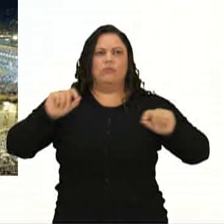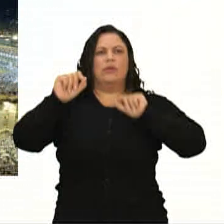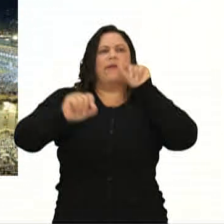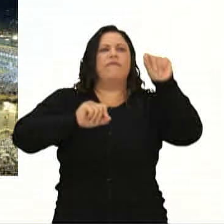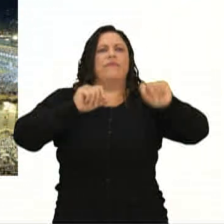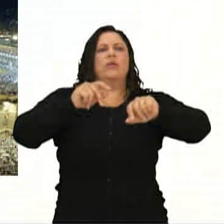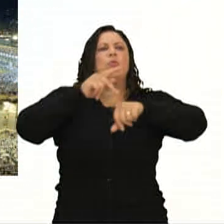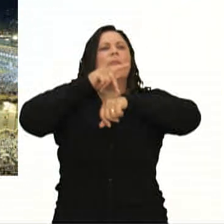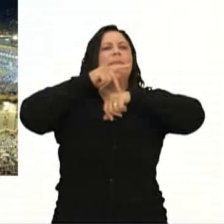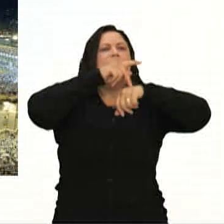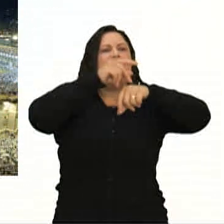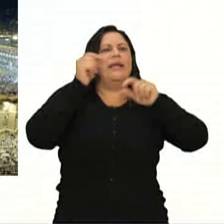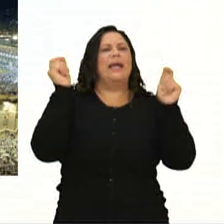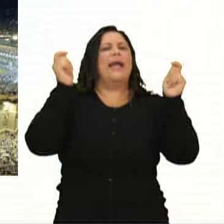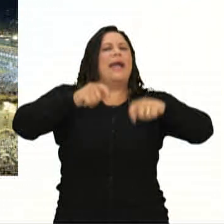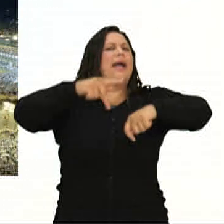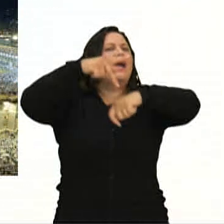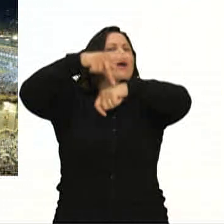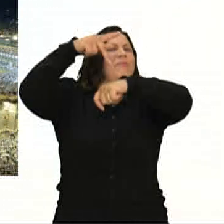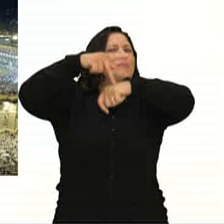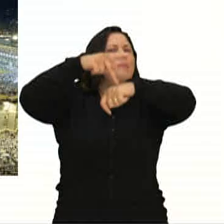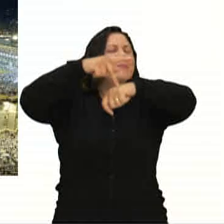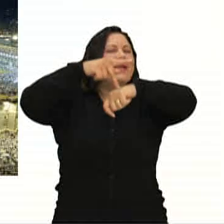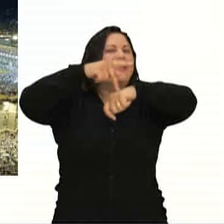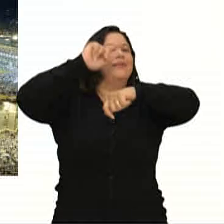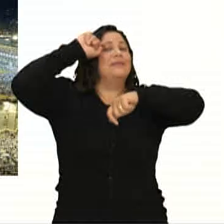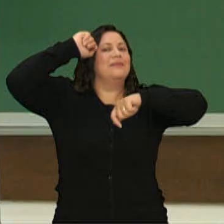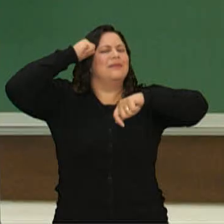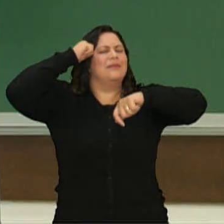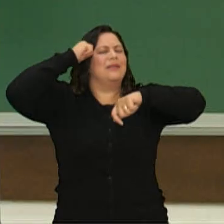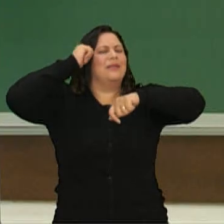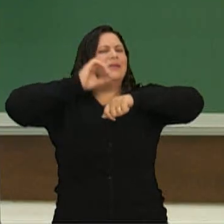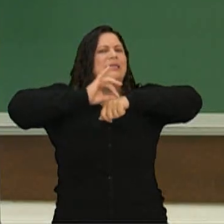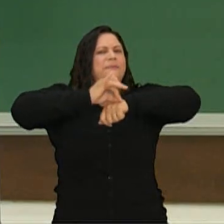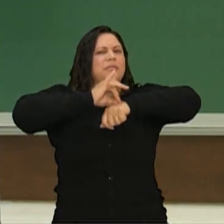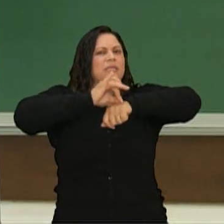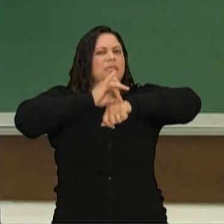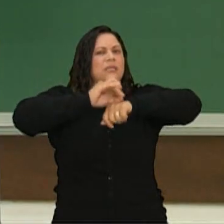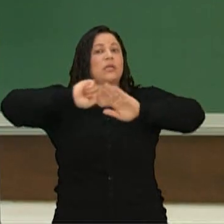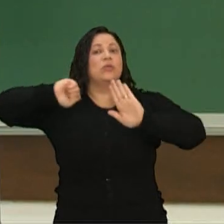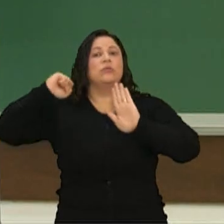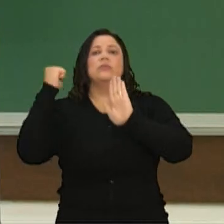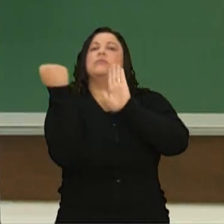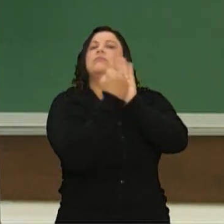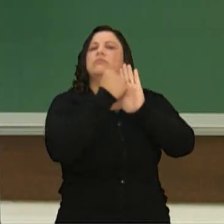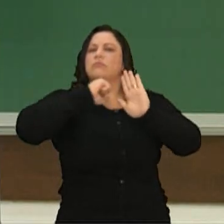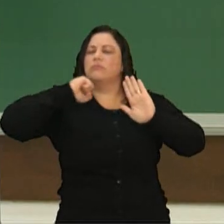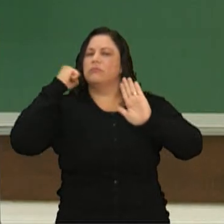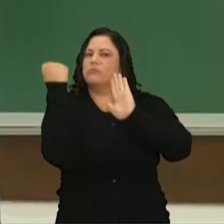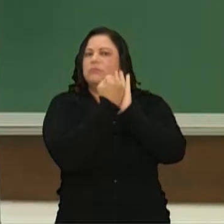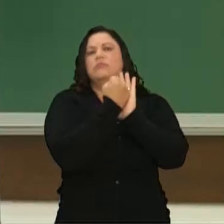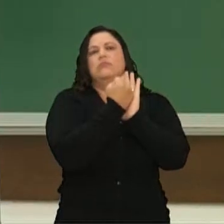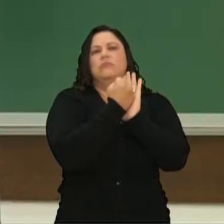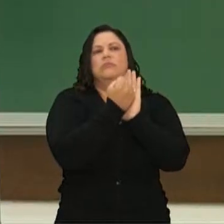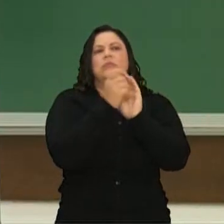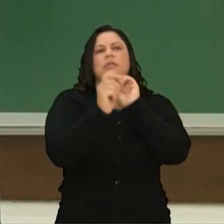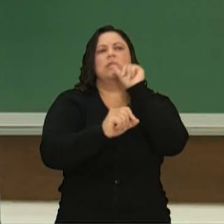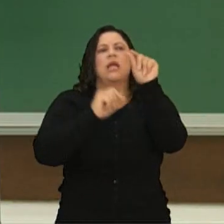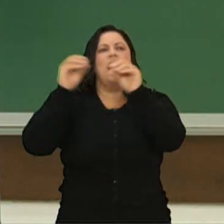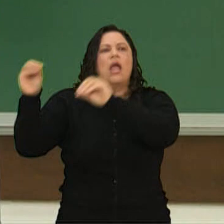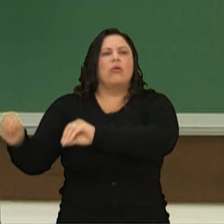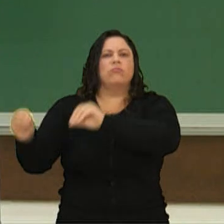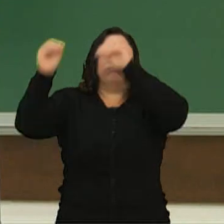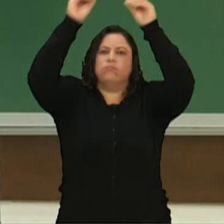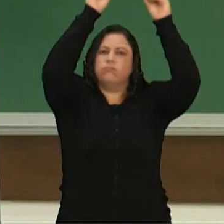parede. Essa pedra tem um enorme significado simbólico, né? Dizem que essa pedra foi enviada por Deus, né? É um meteorito